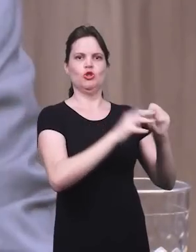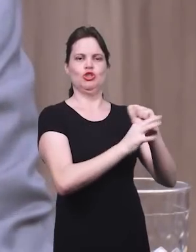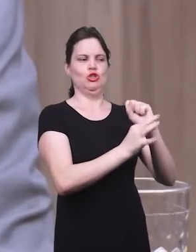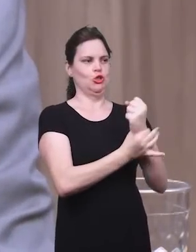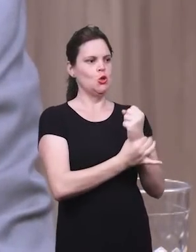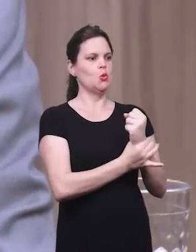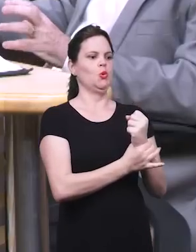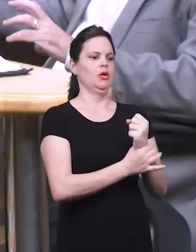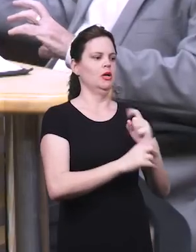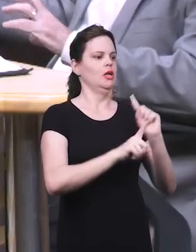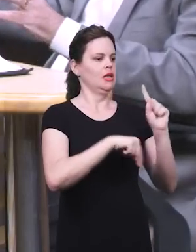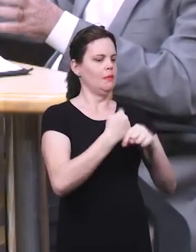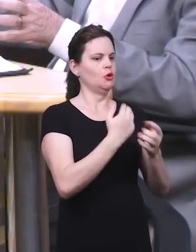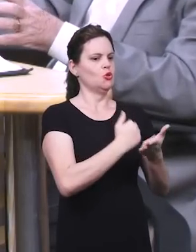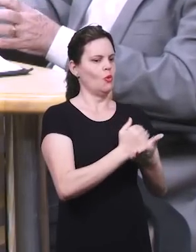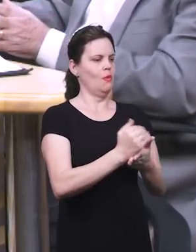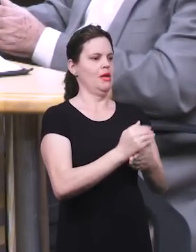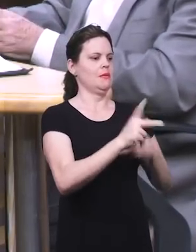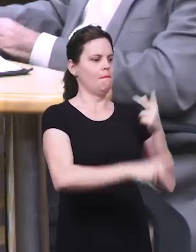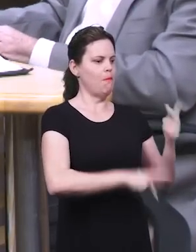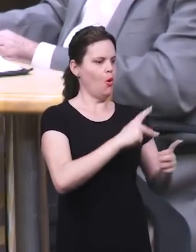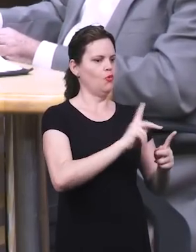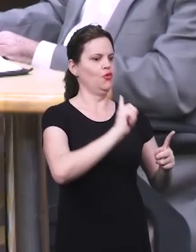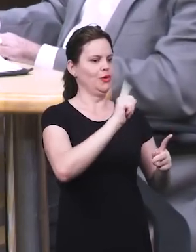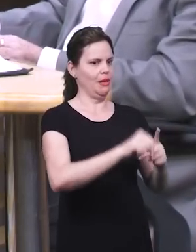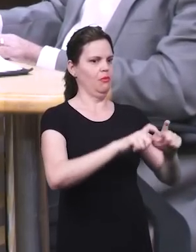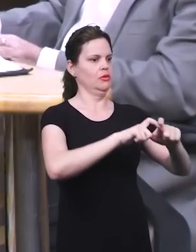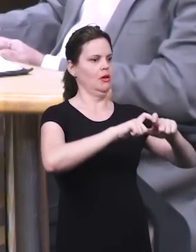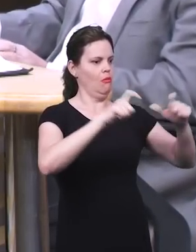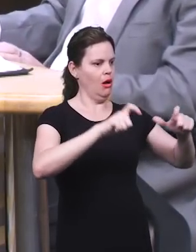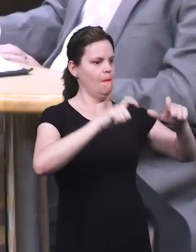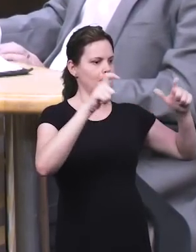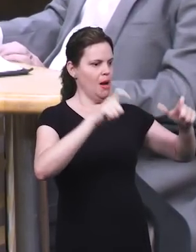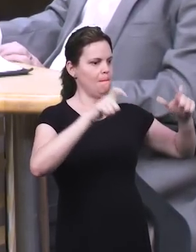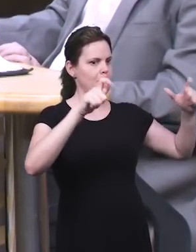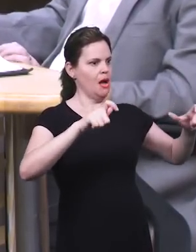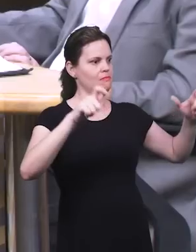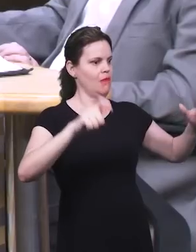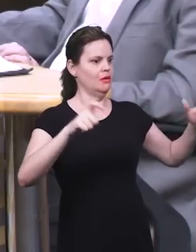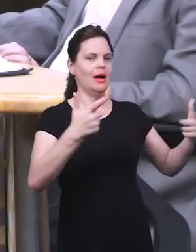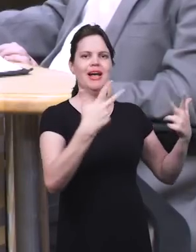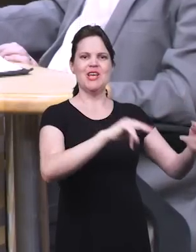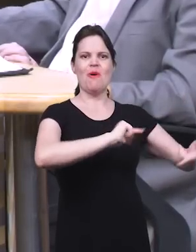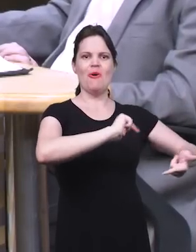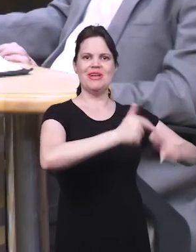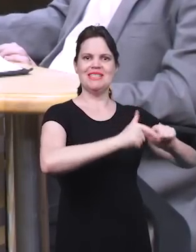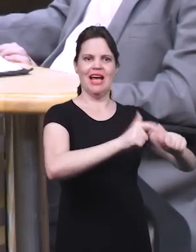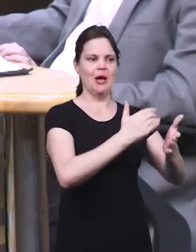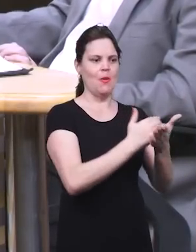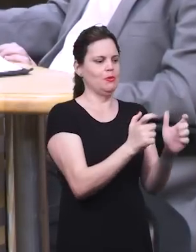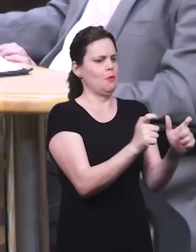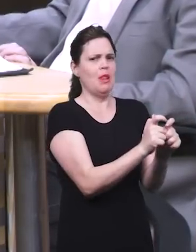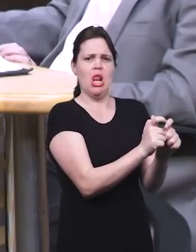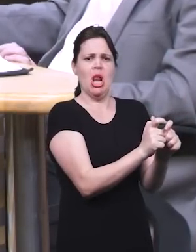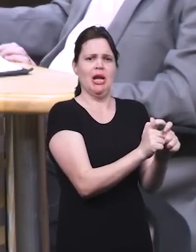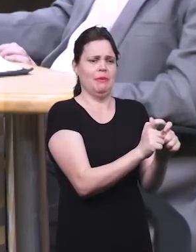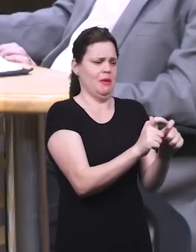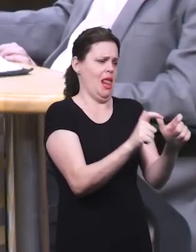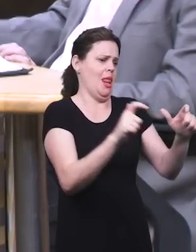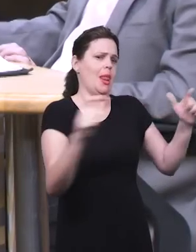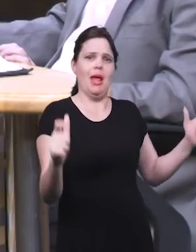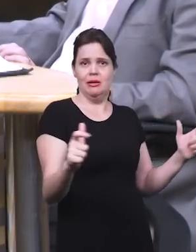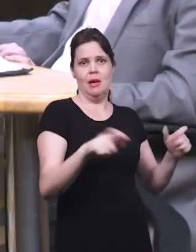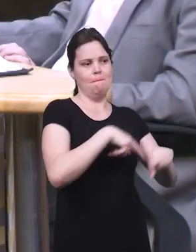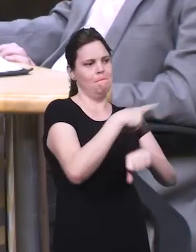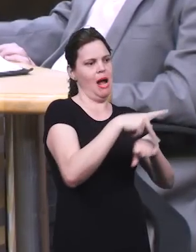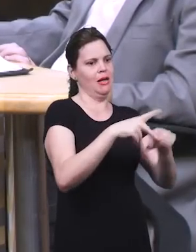realmente, depois algumas nações, como foi o caso de Israel. Mas o detalhe é que Abraão creu, mesmo saindo de uma